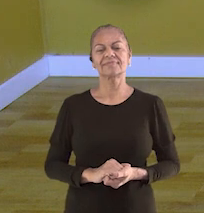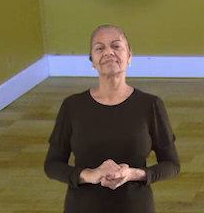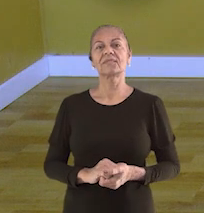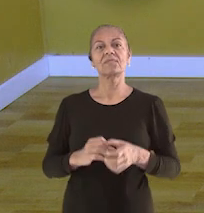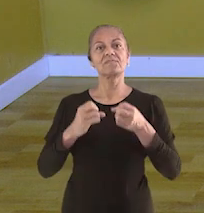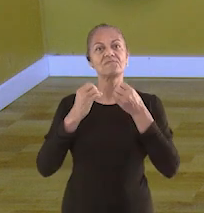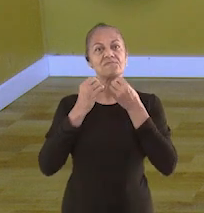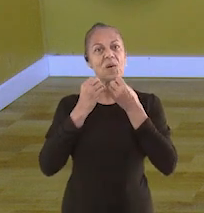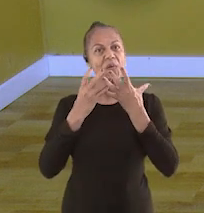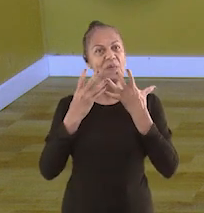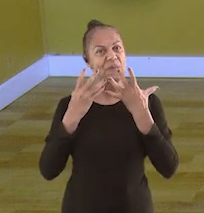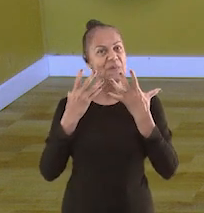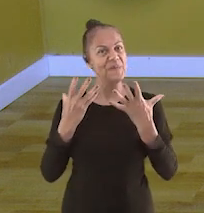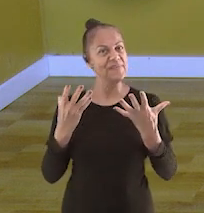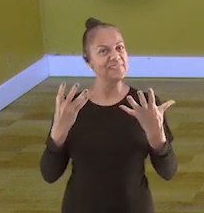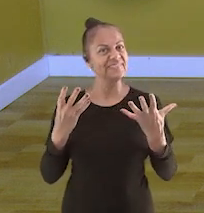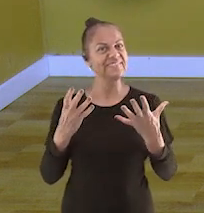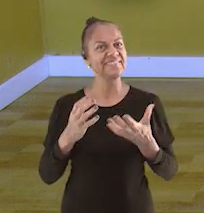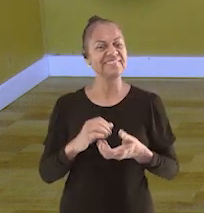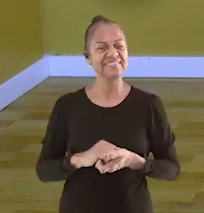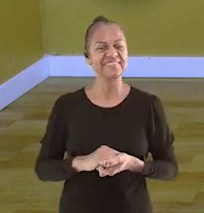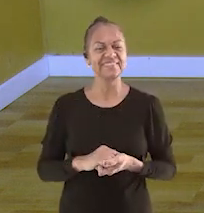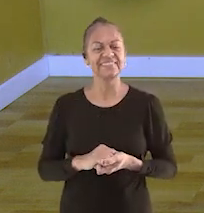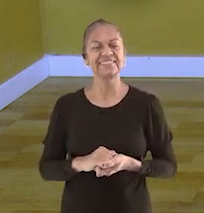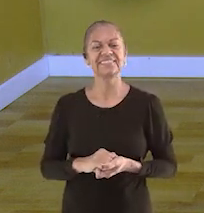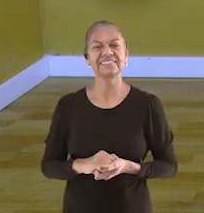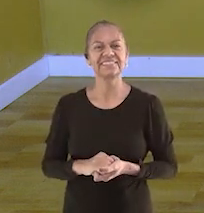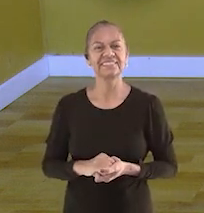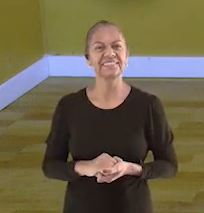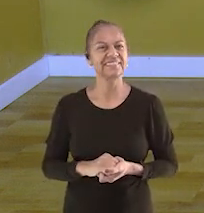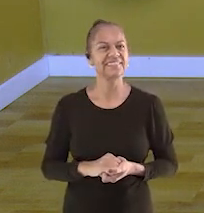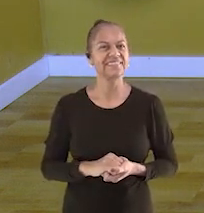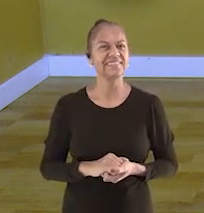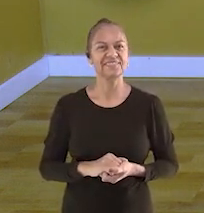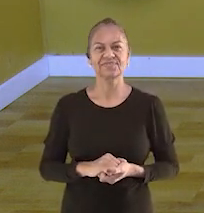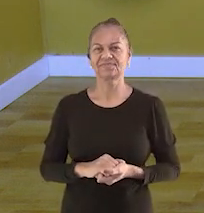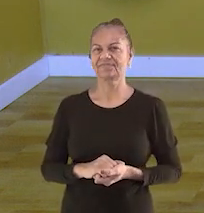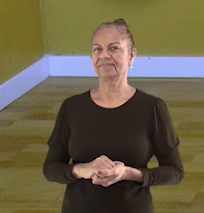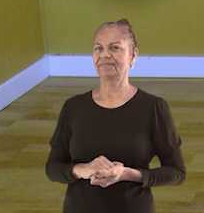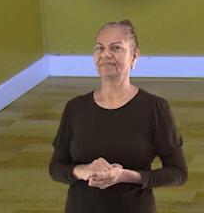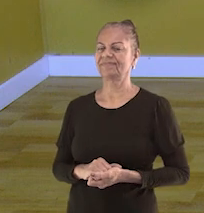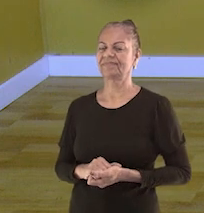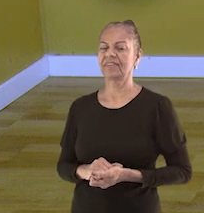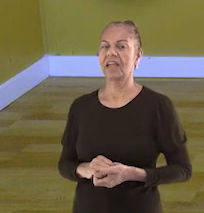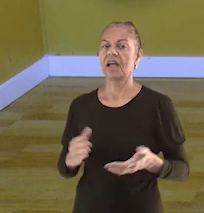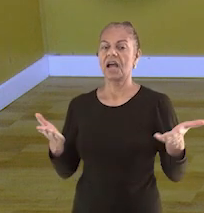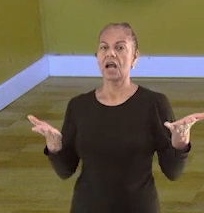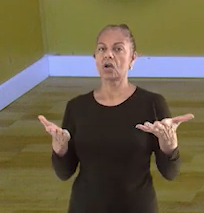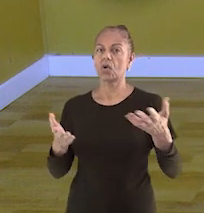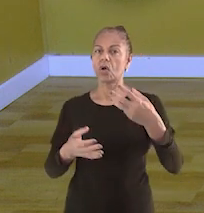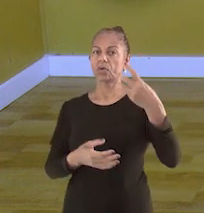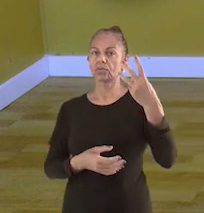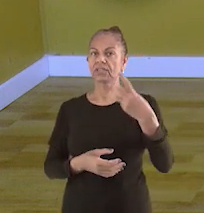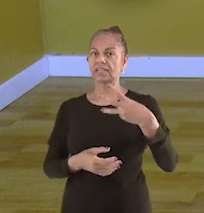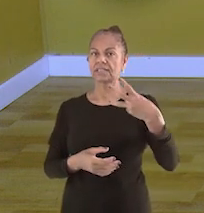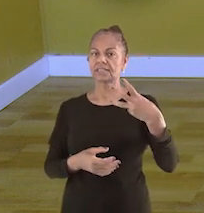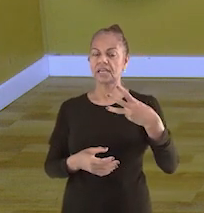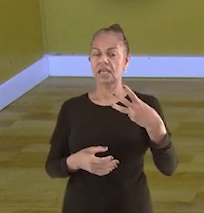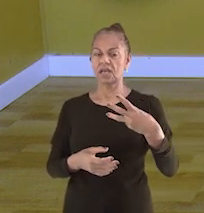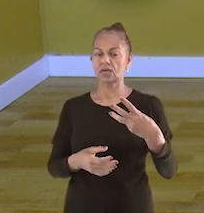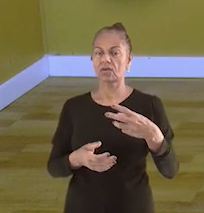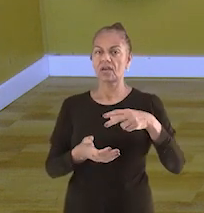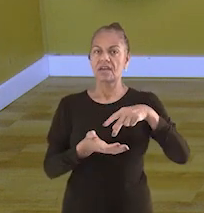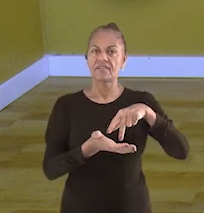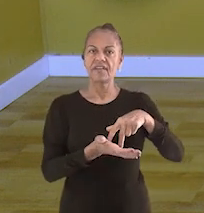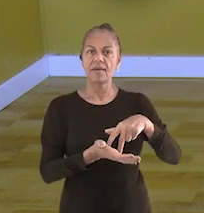Boa! Vamos lá, hein? O próximo, nosso terceiro, vai ser o agachamento lateral.